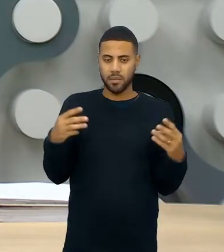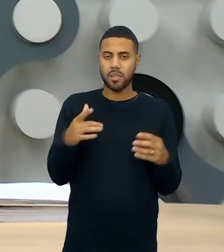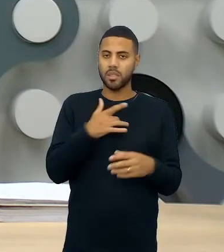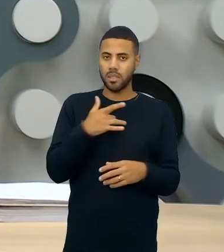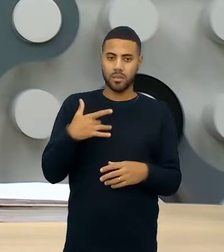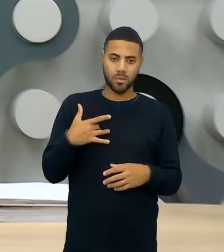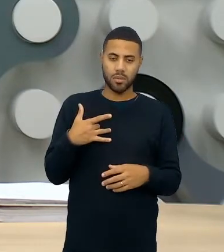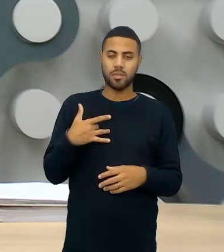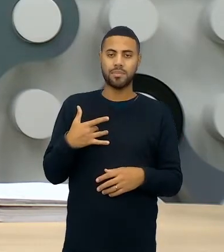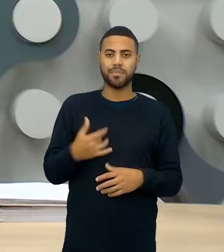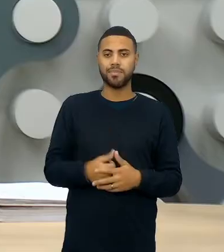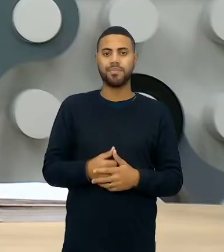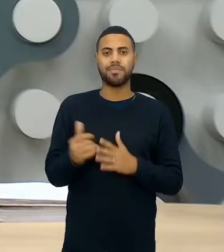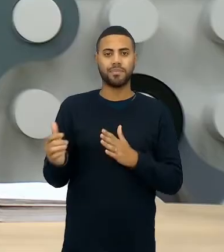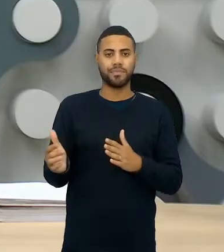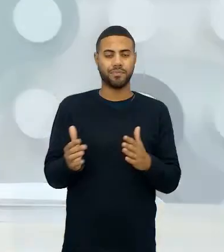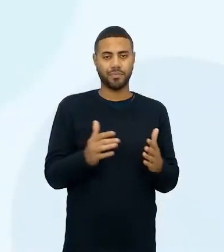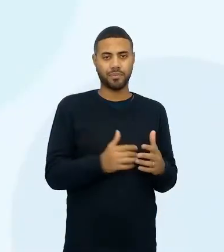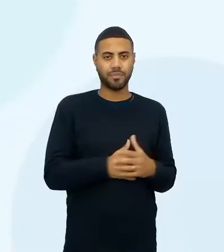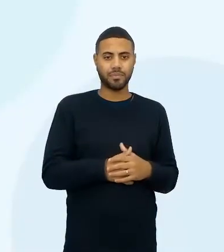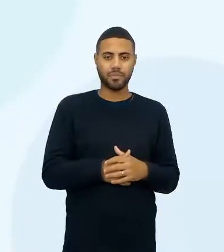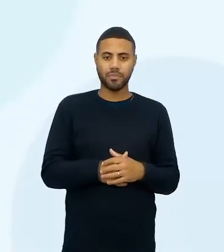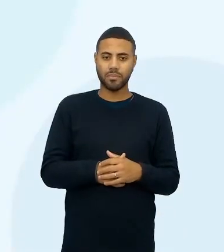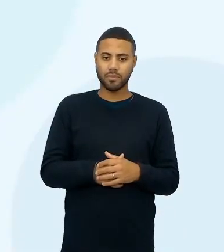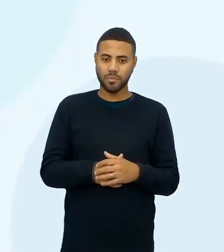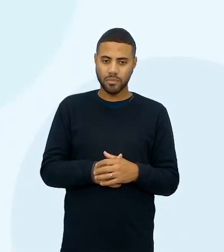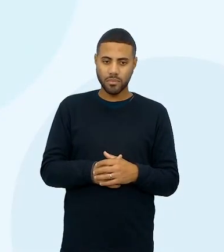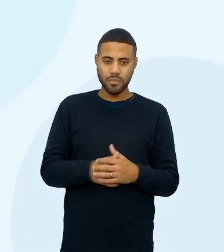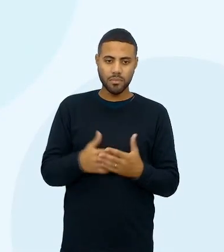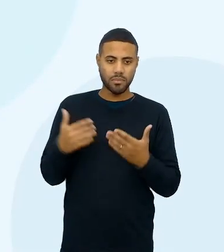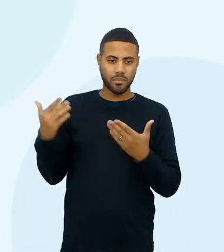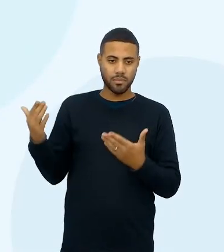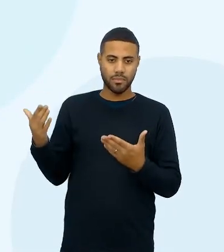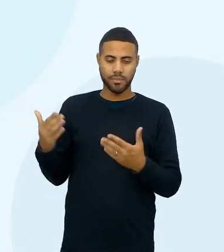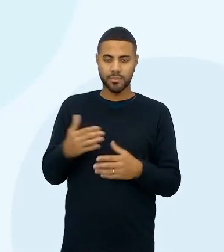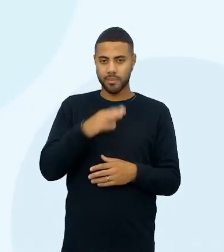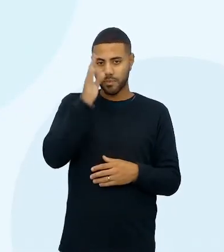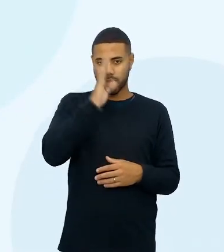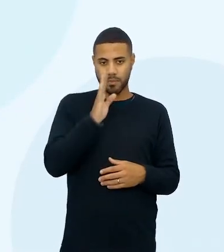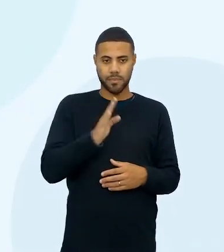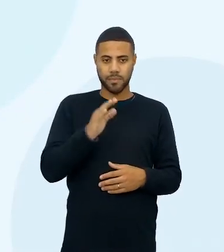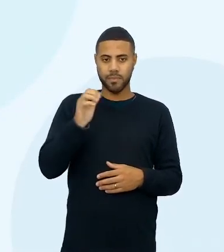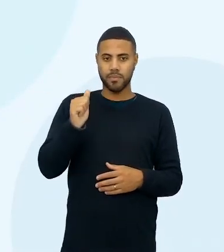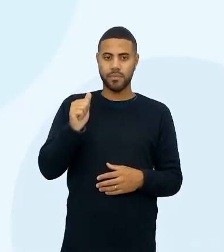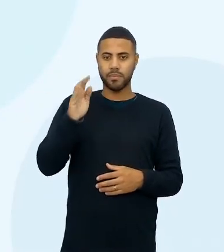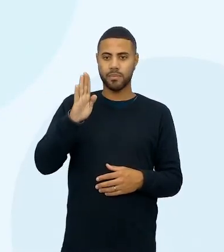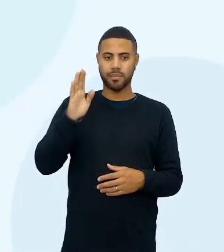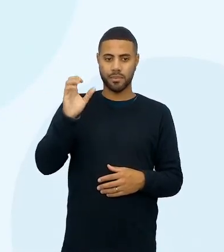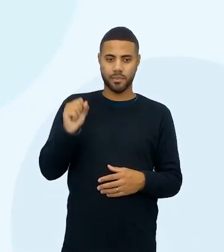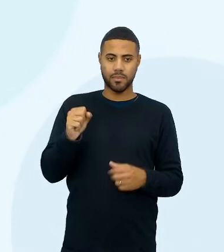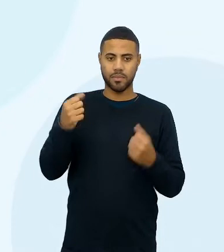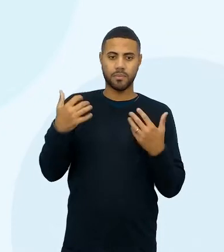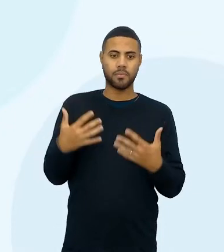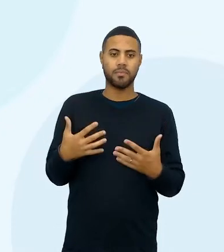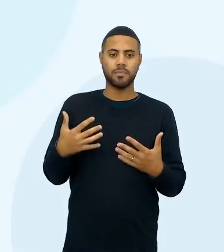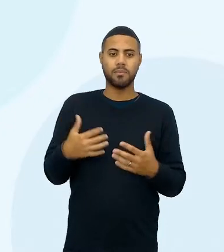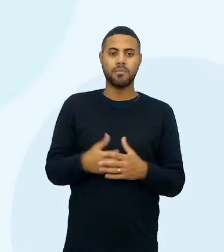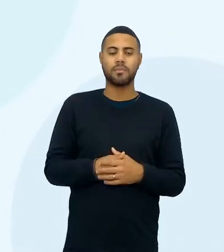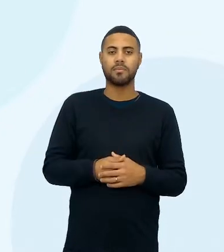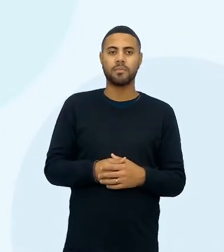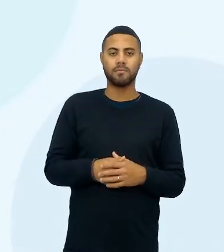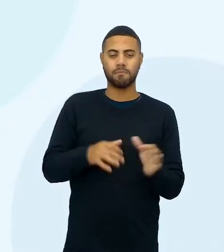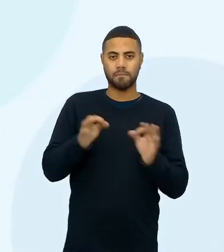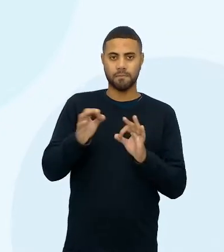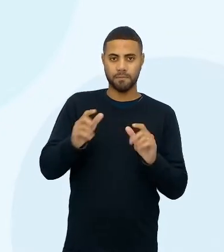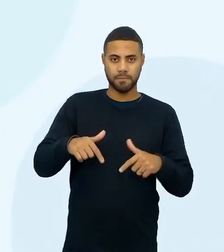ok? A meta para o Brasil aqui, no ODS, é implementar o plano de ação para a